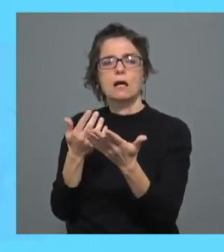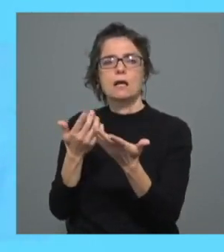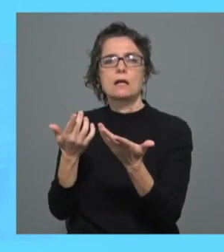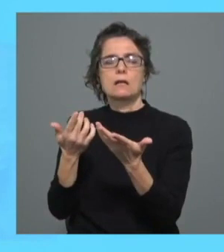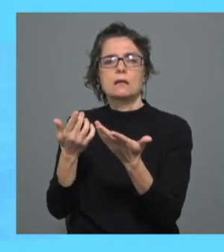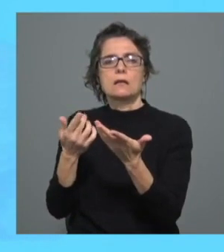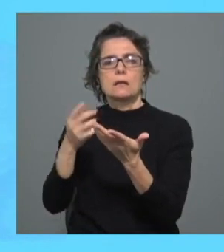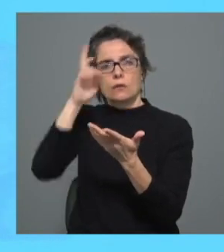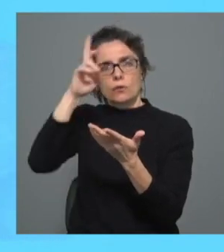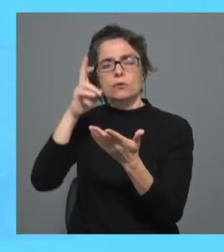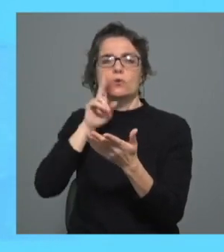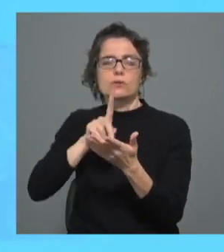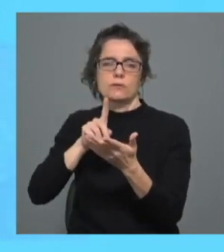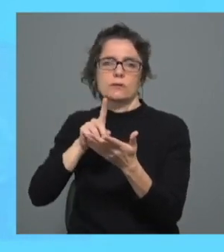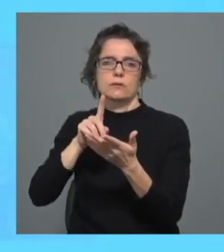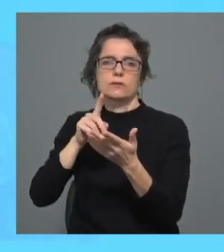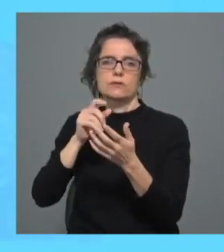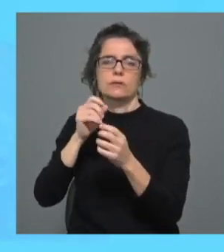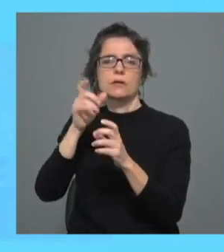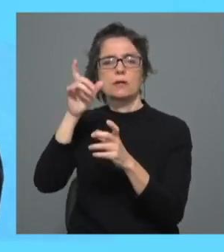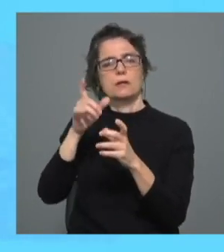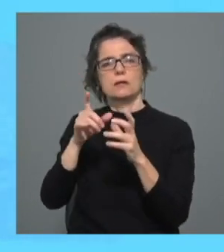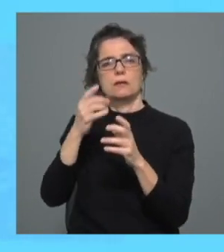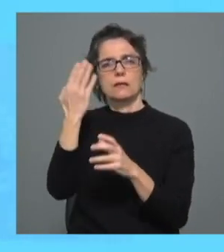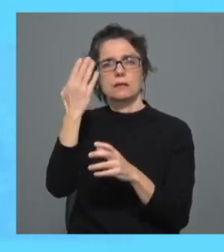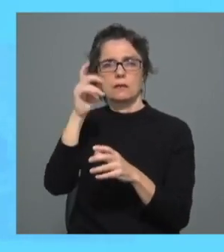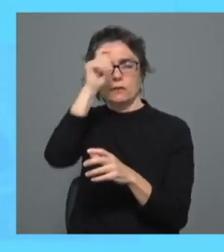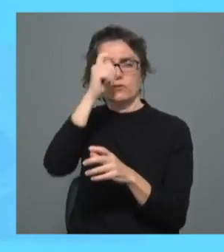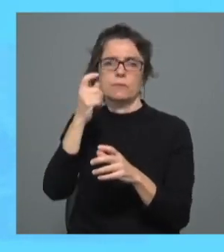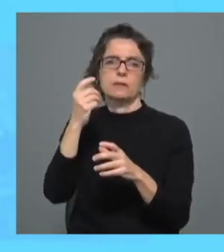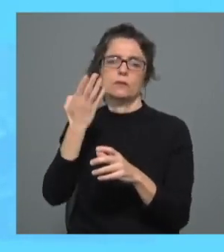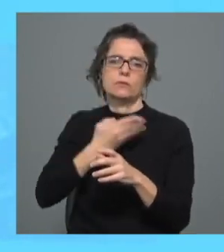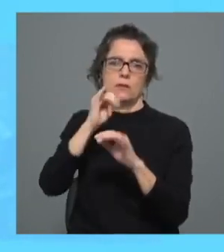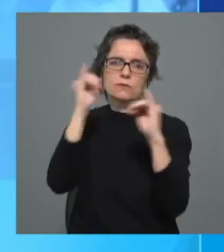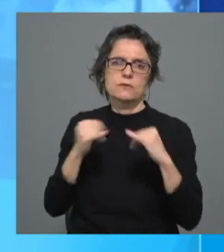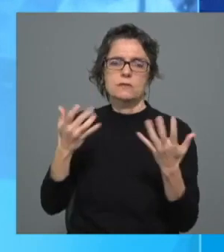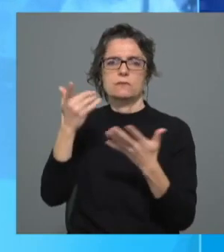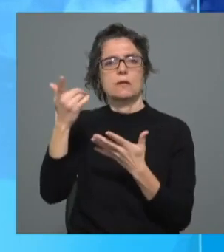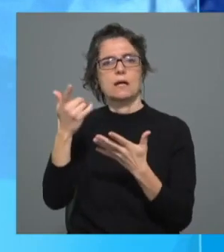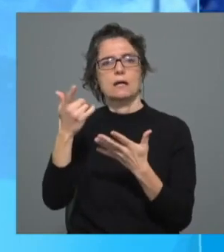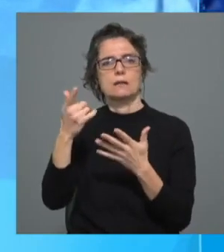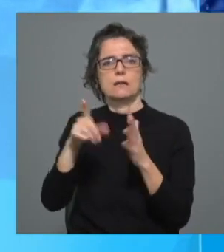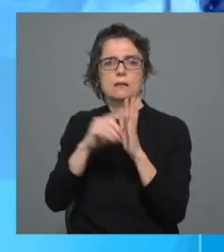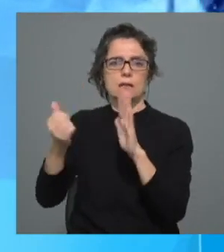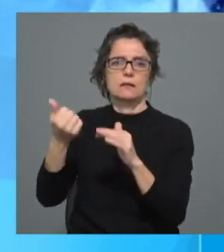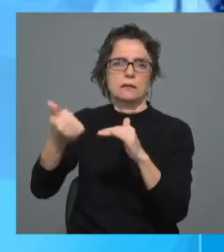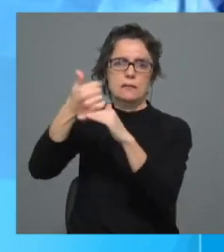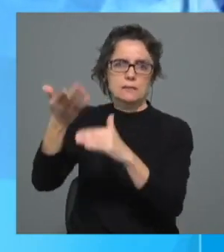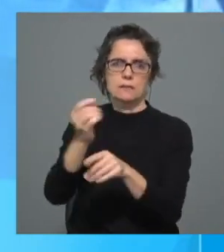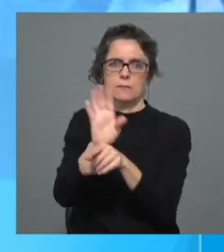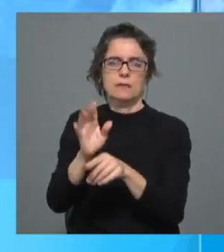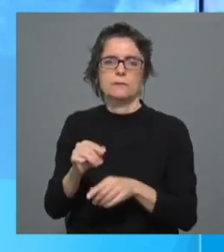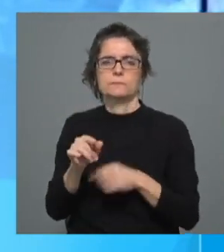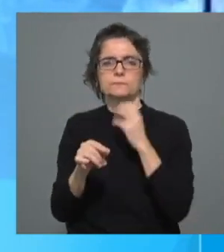respeitam o direito internacional, o primado da lei, os direitos humanos, etc. E encaminhava-se para aí a perspectiva da comunidade